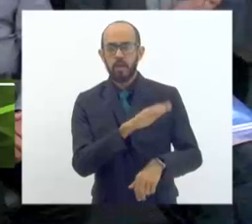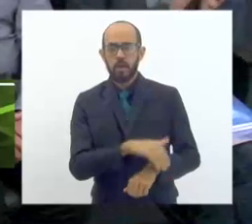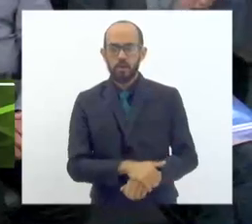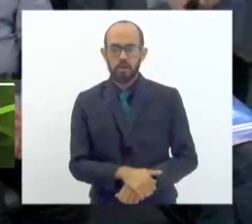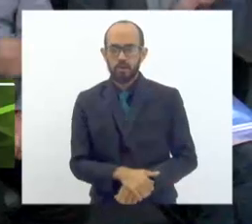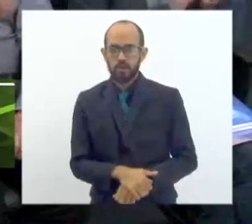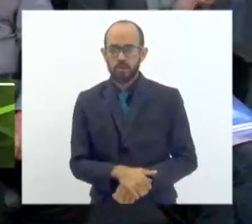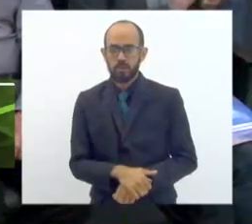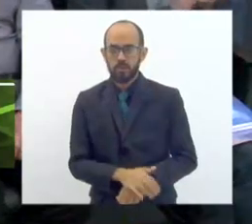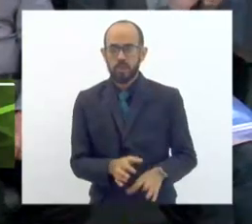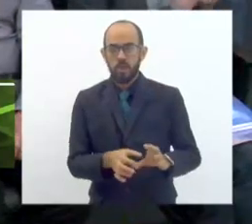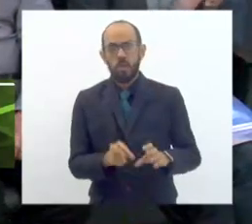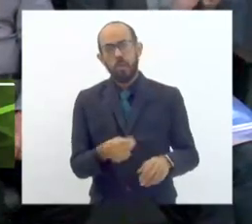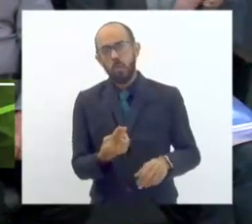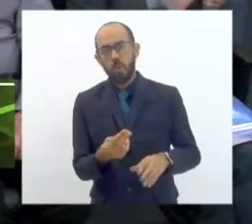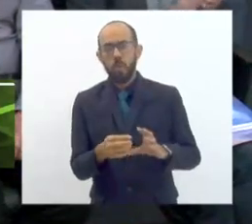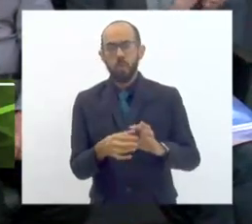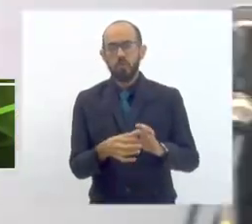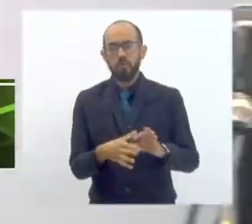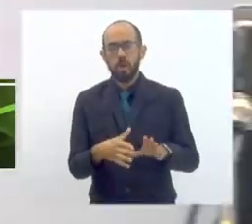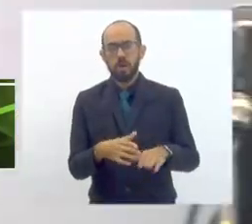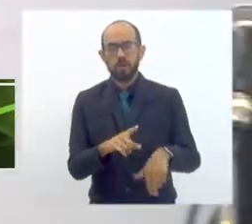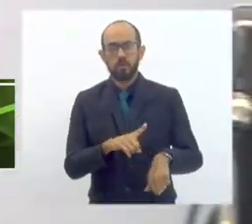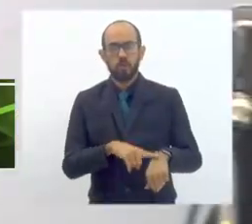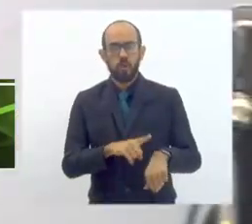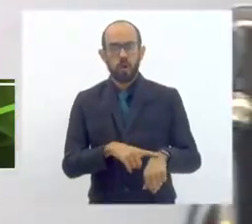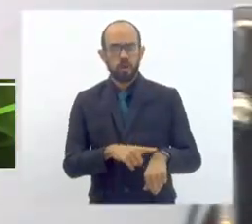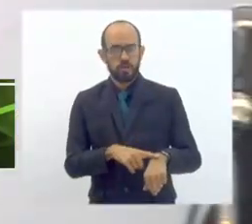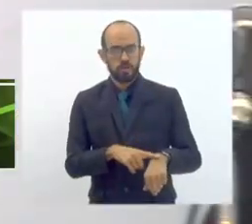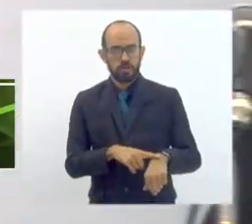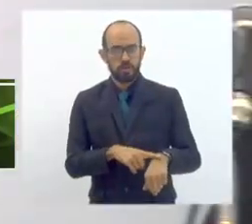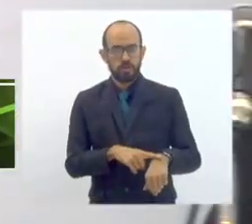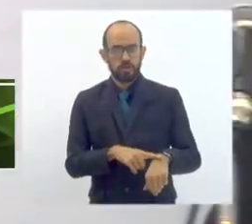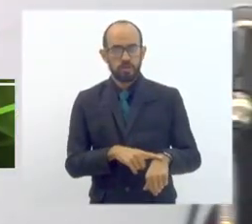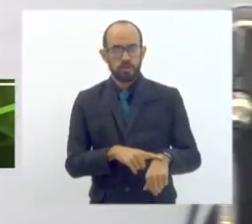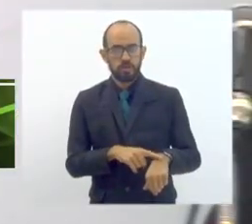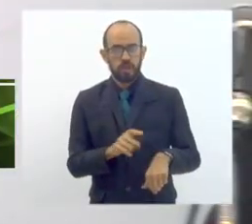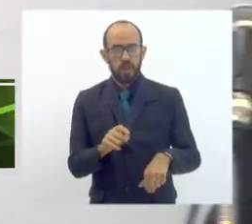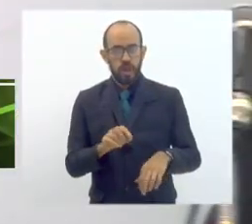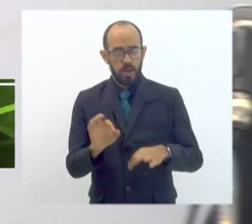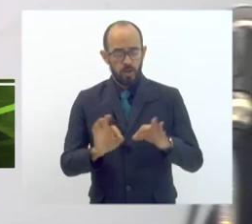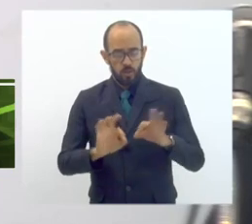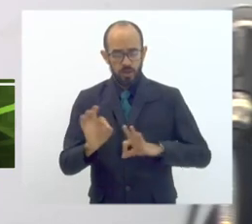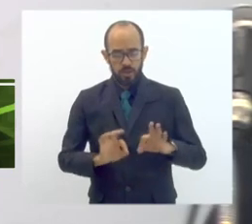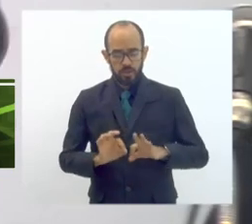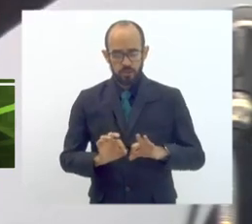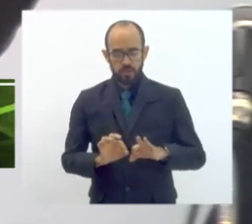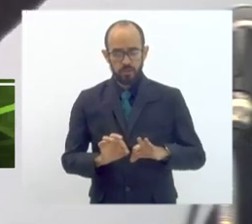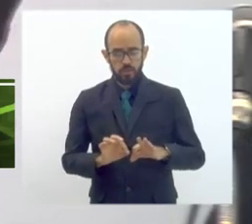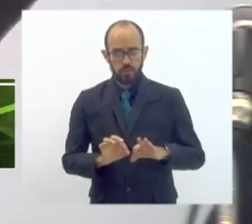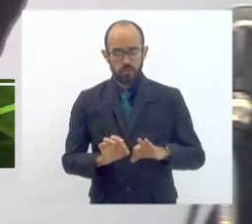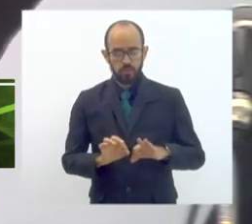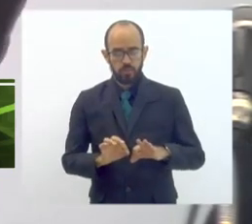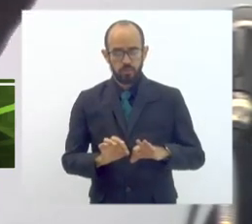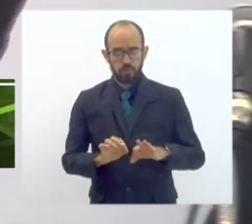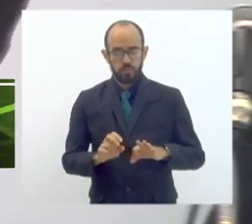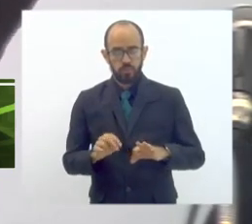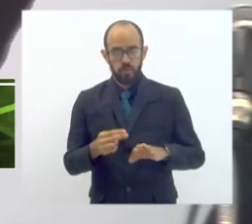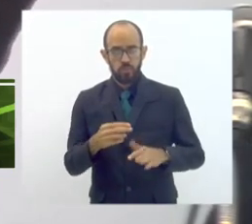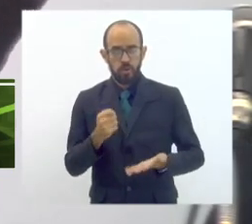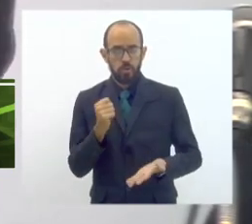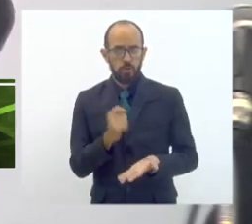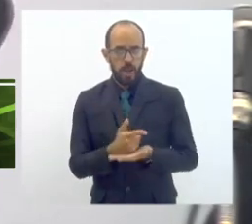liberando carga horária e todos os processos. O ganho de escala e a possibilidade de organizar um mercado, seja ele de aquisição de